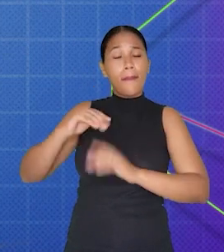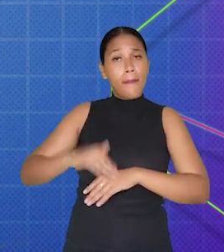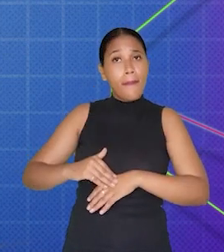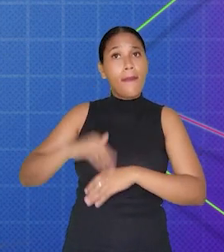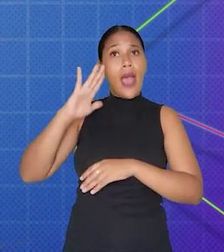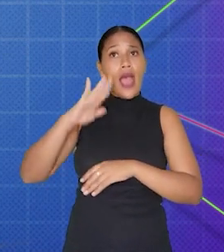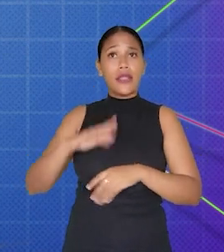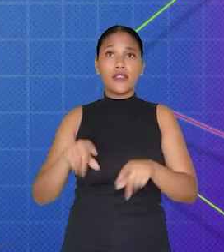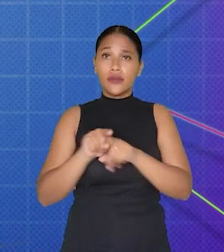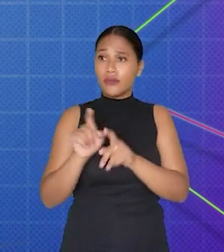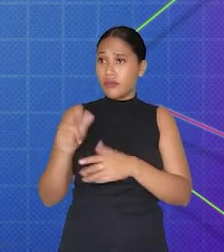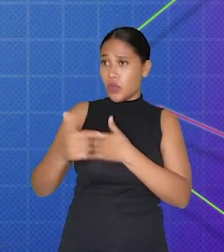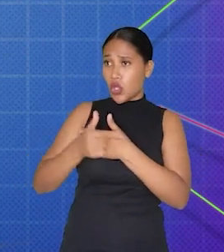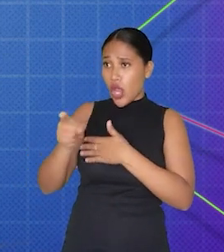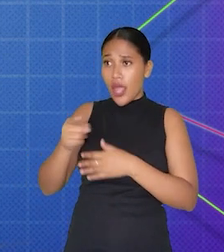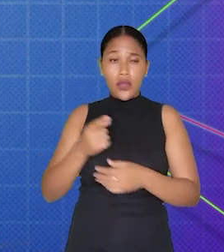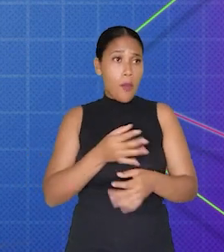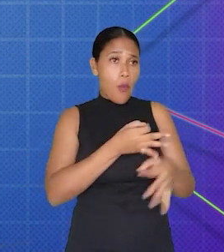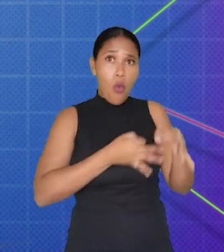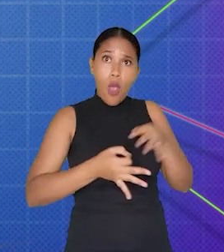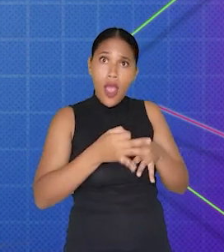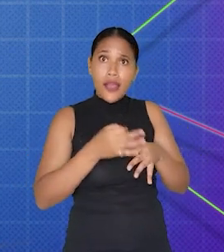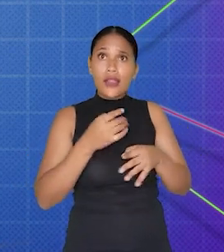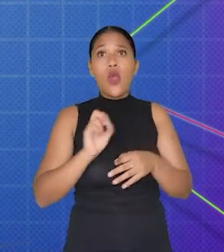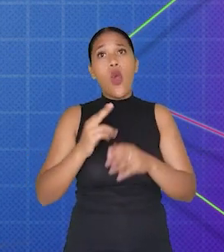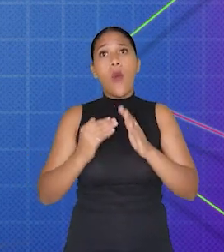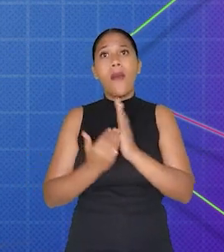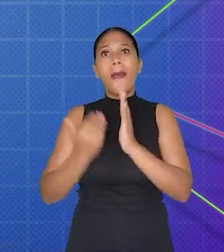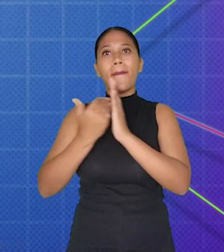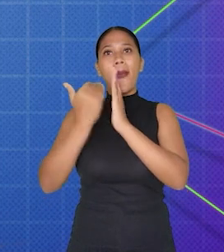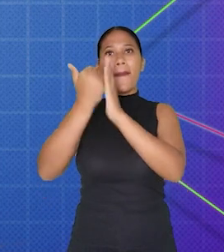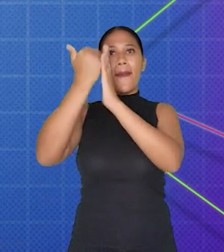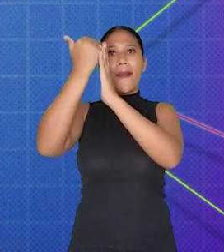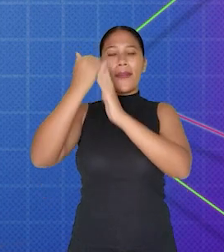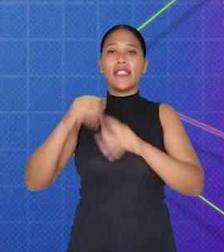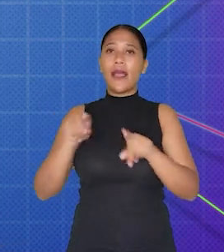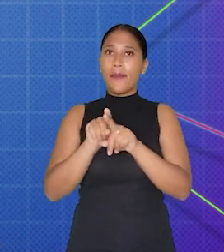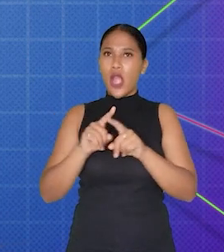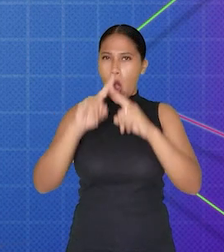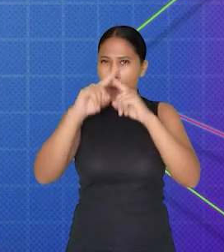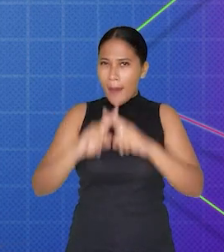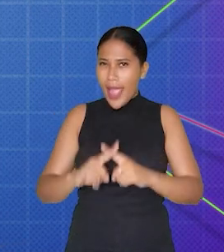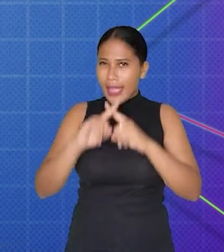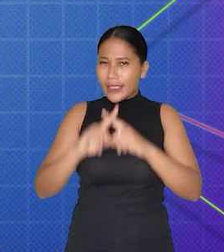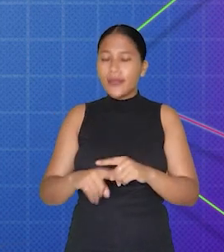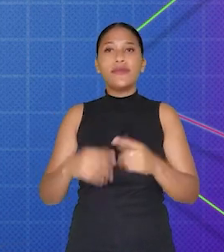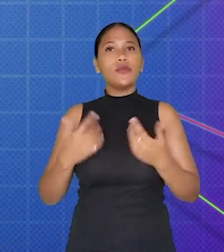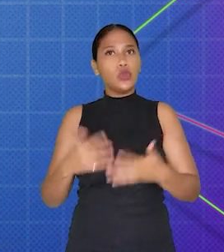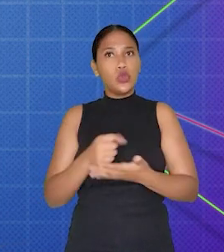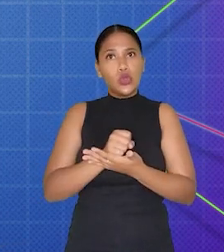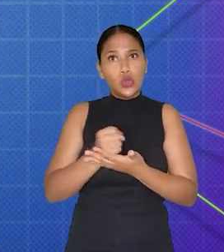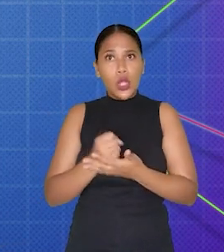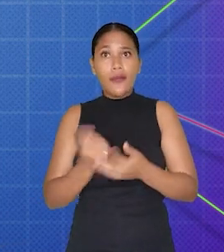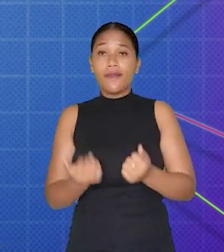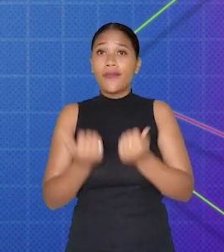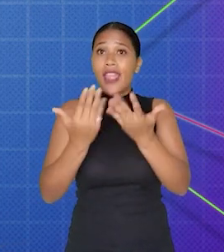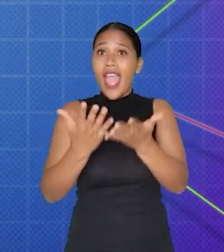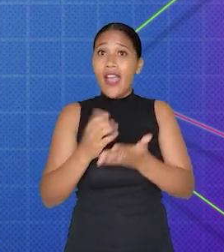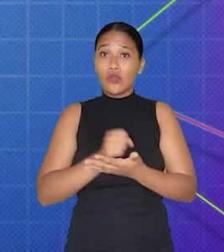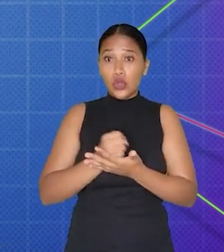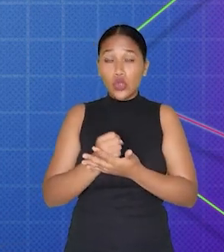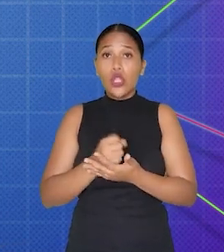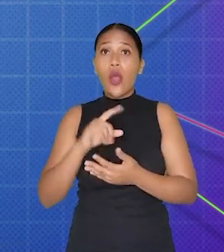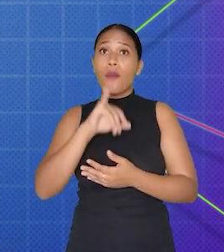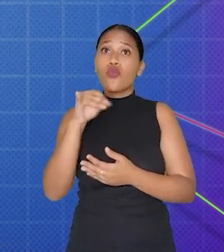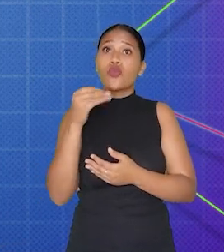novas habilidades ou personagens, ganhar moedas virtuais ou subir de nível. Engajamento de competição. Jogos